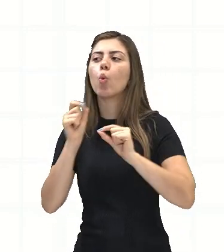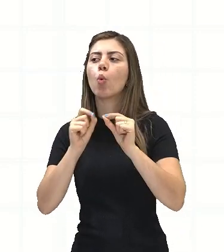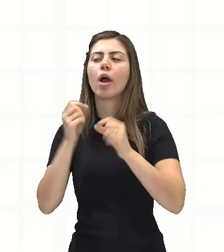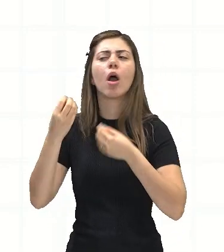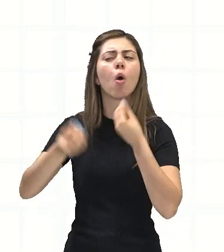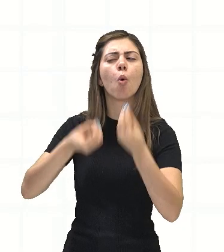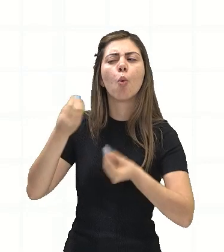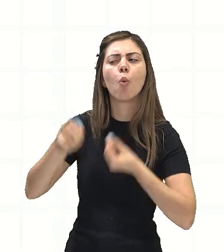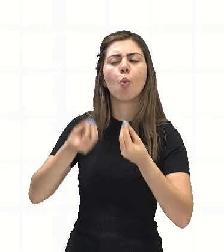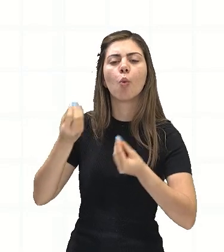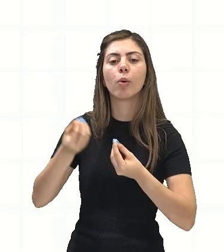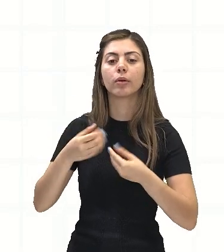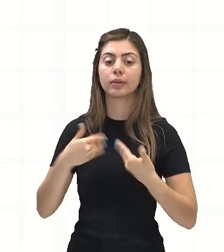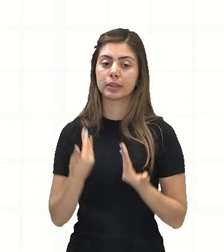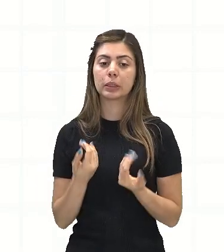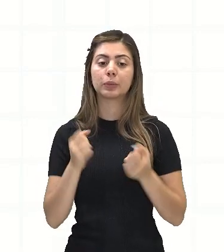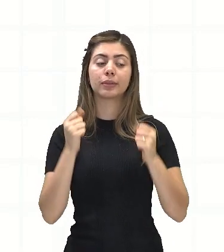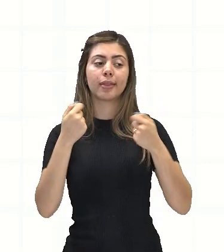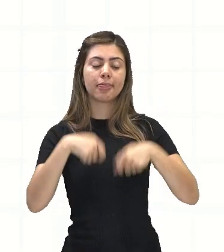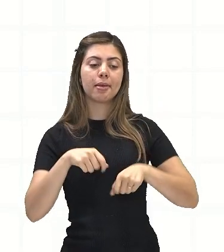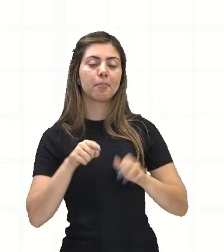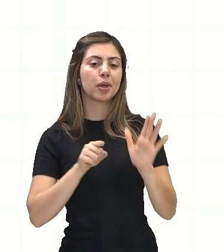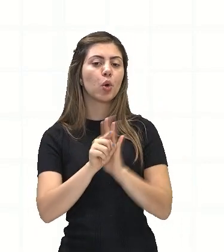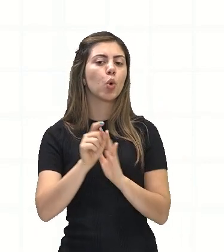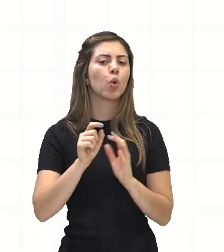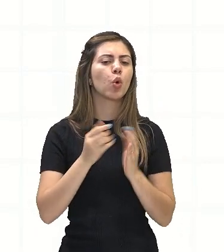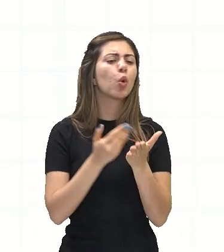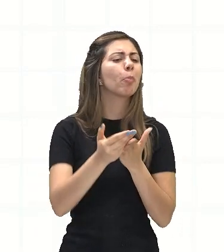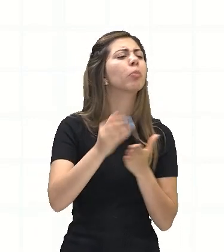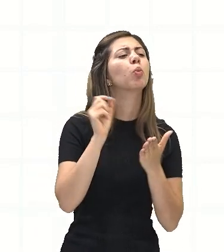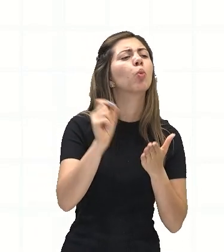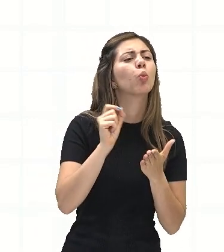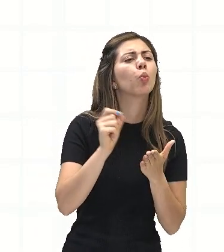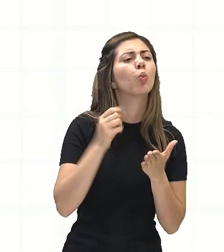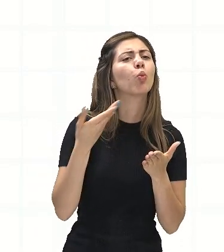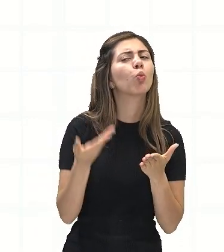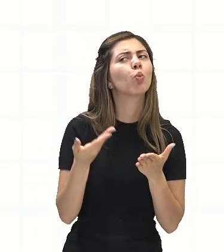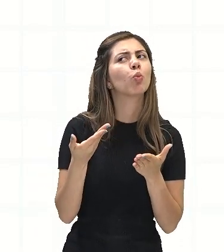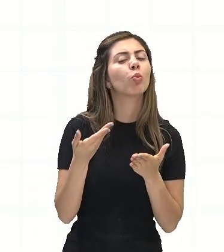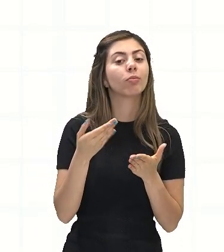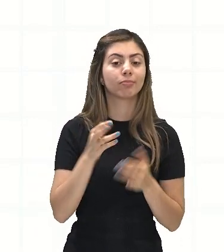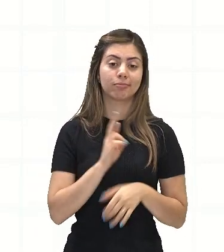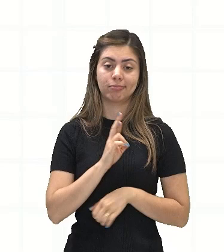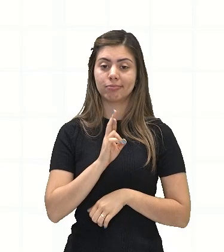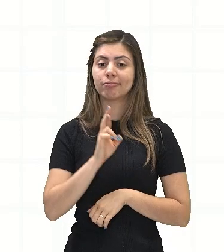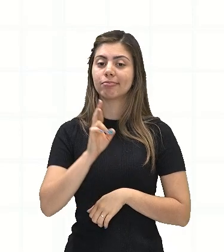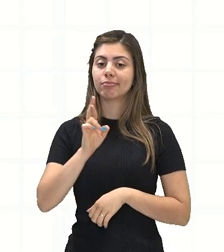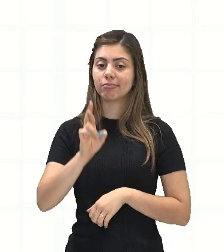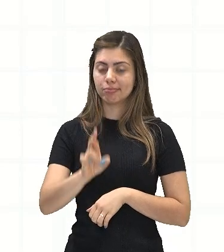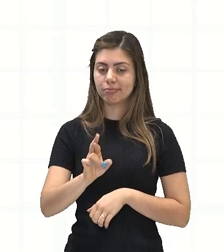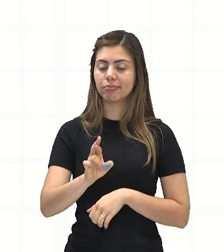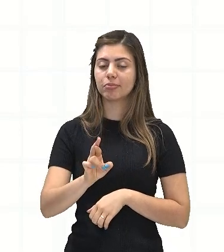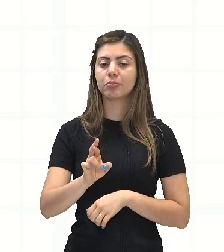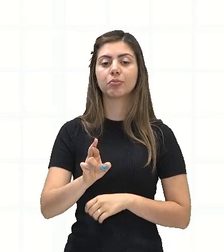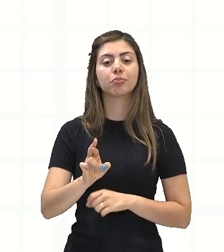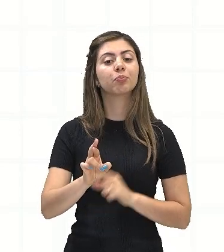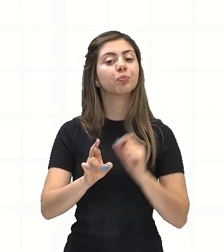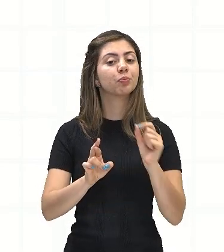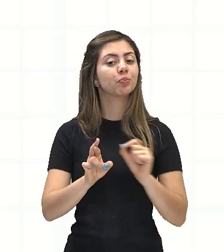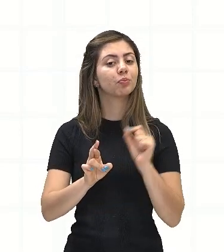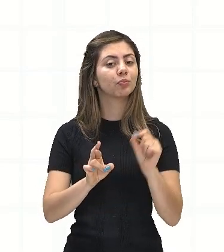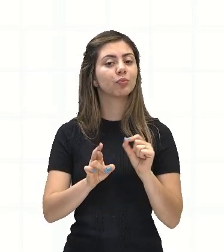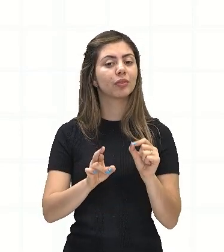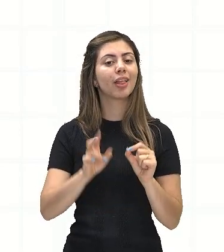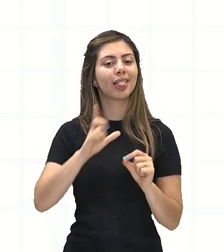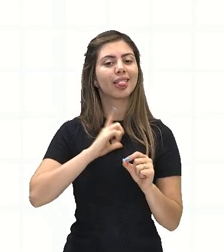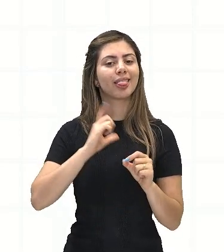perguntar assim, o que começou? E aí a resposta para esta minha pergunta